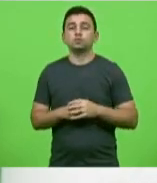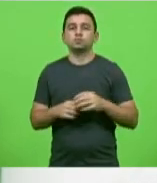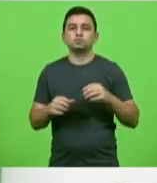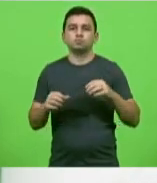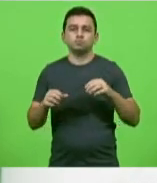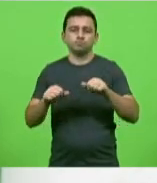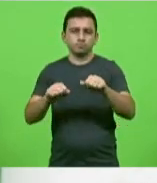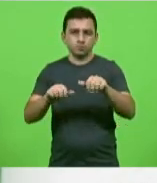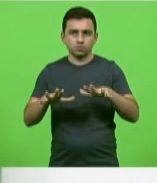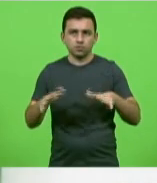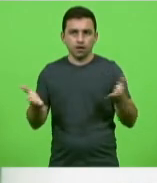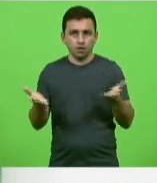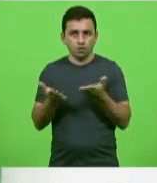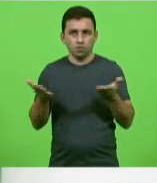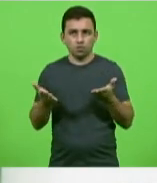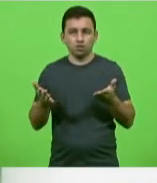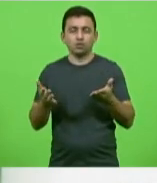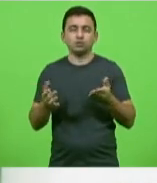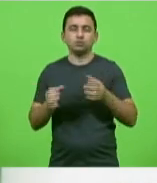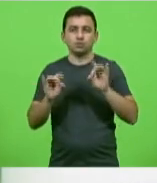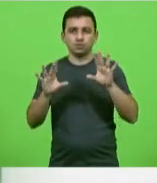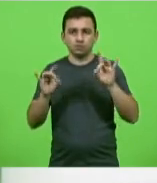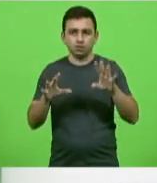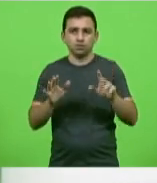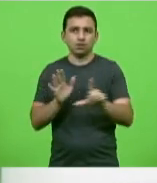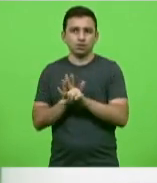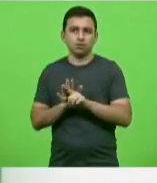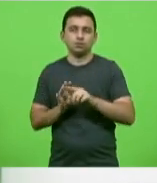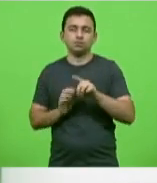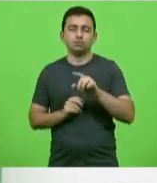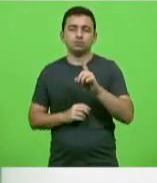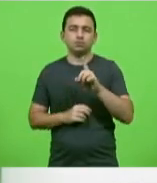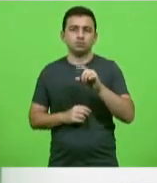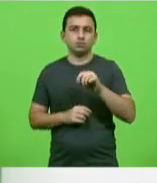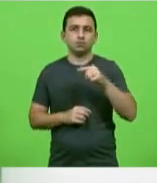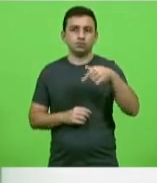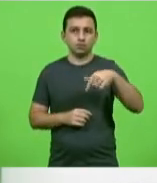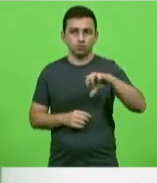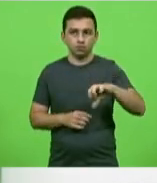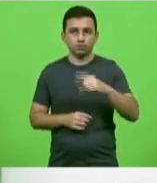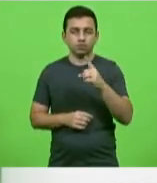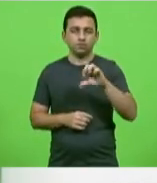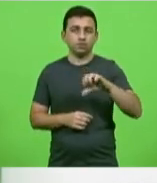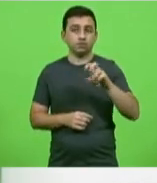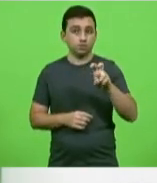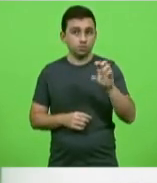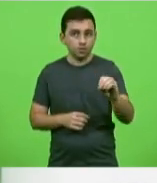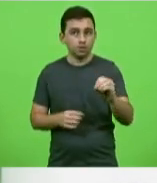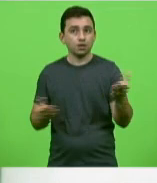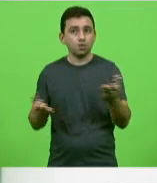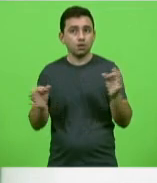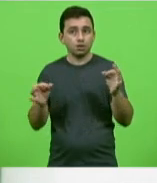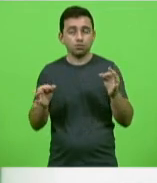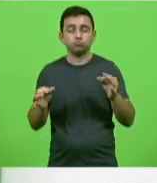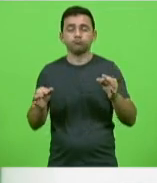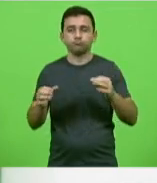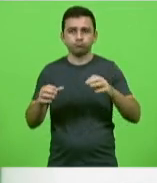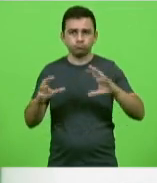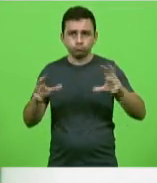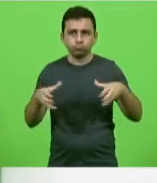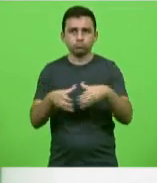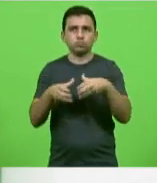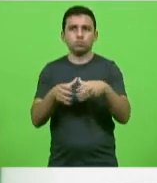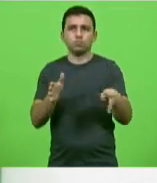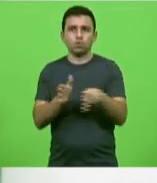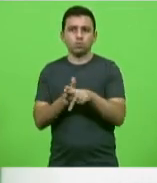de Julgamento de que trata a Lei 1079, de 10 de abril de 1950, formado para o julgamento do governador do Estado de